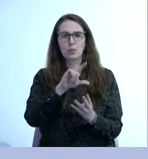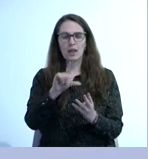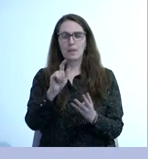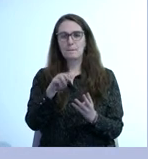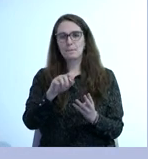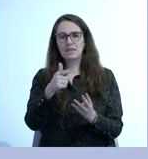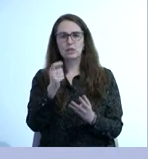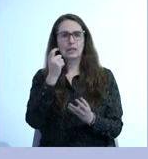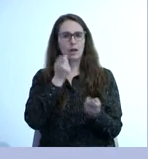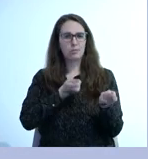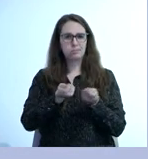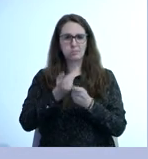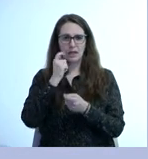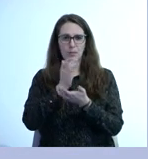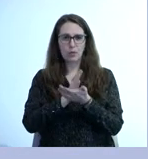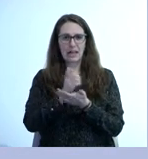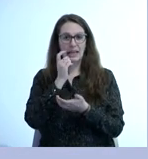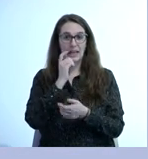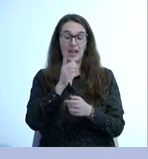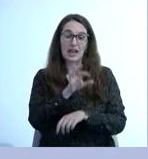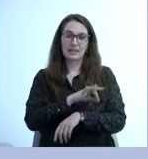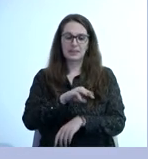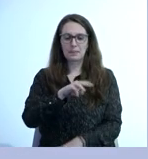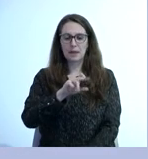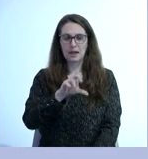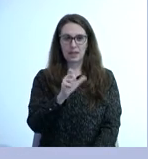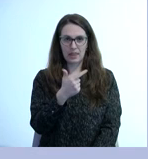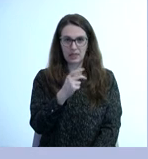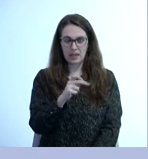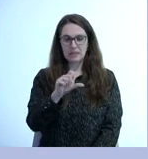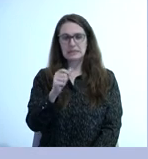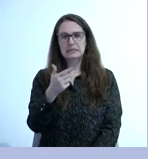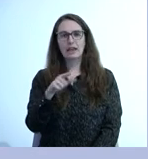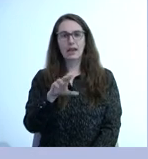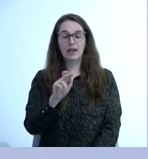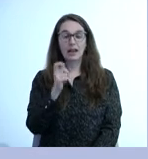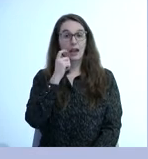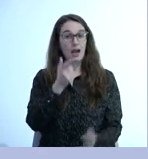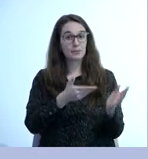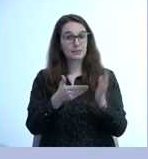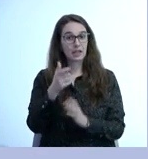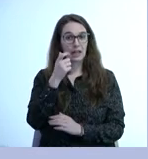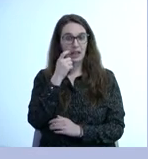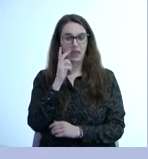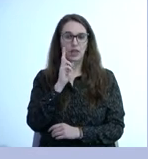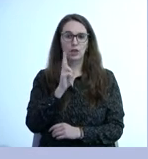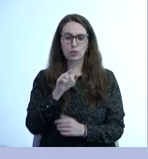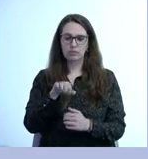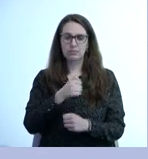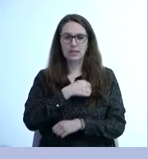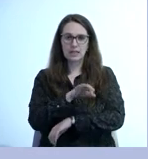está a cargo da curadora da exposição, a arquiteta Marta Sequeira. Vai fazer a apresentação o diretor executivo da Casa da